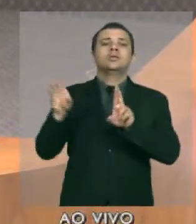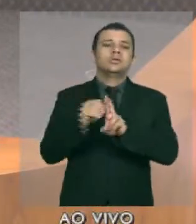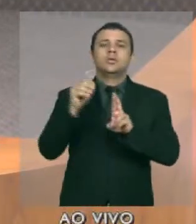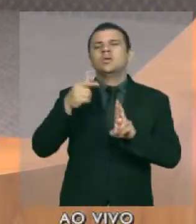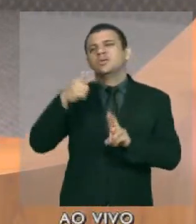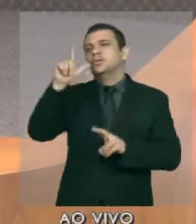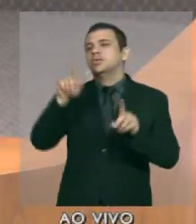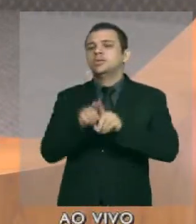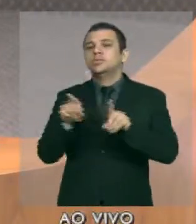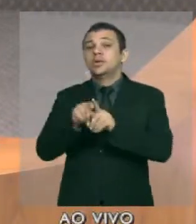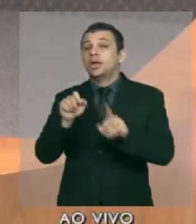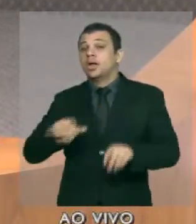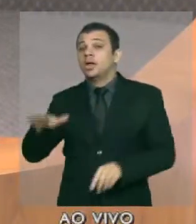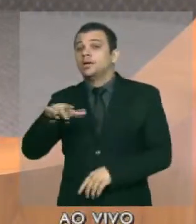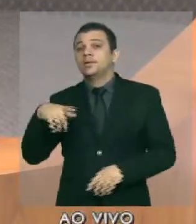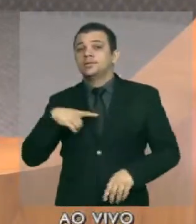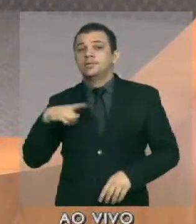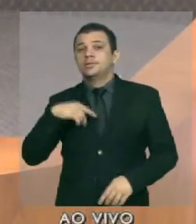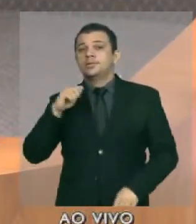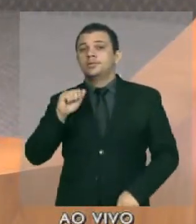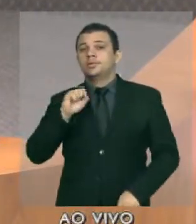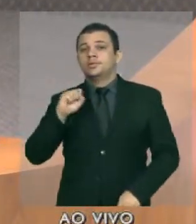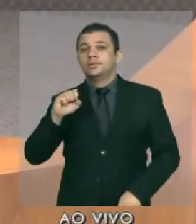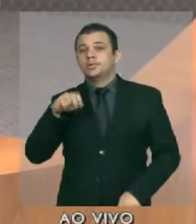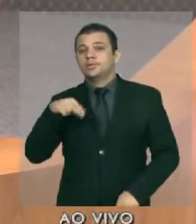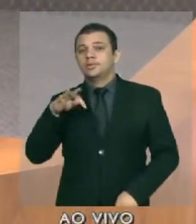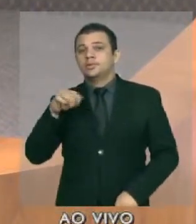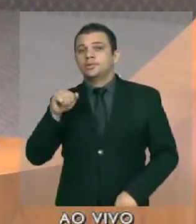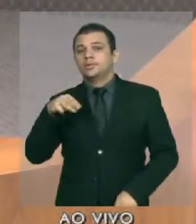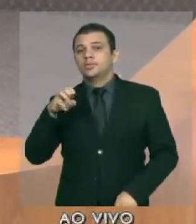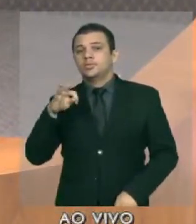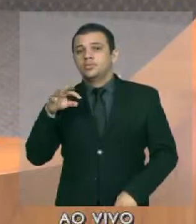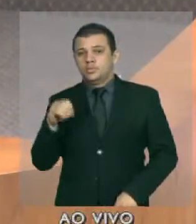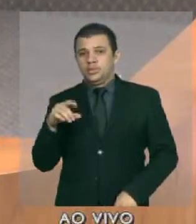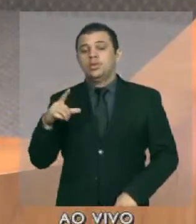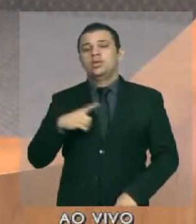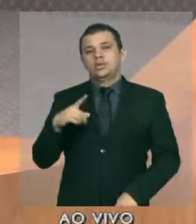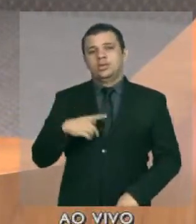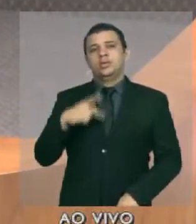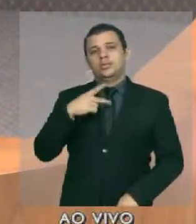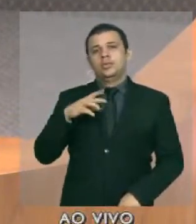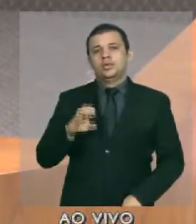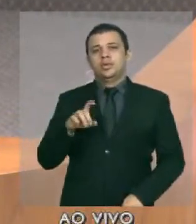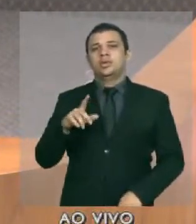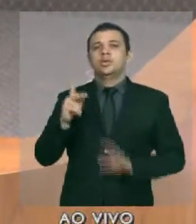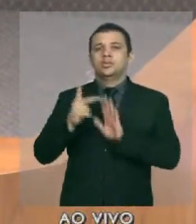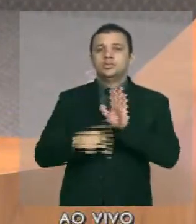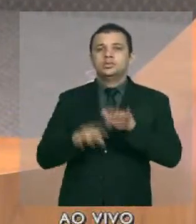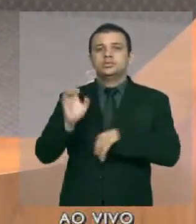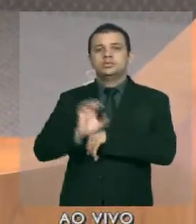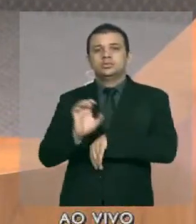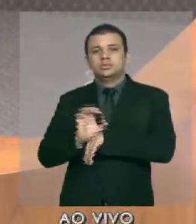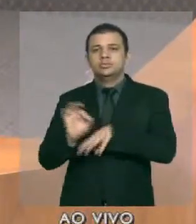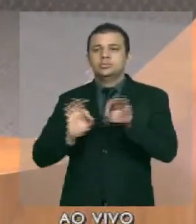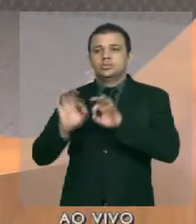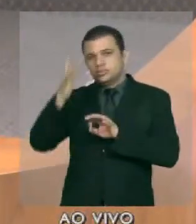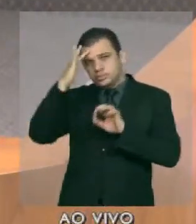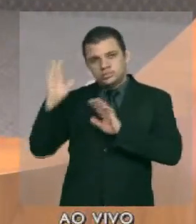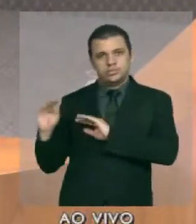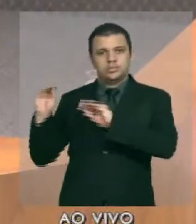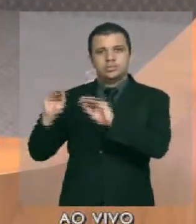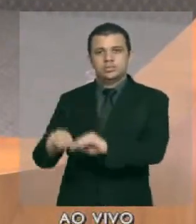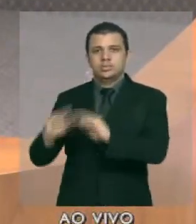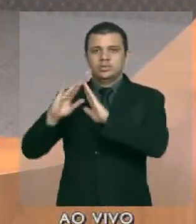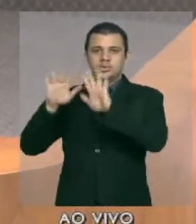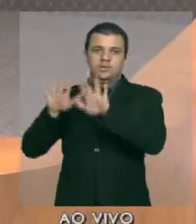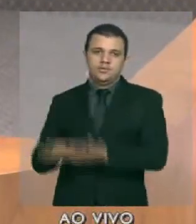de assentamento em um bege de Campo Tem pe que um projeto Estaduais de assentamento então nós conseguimos identificar naquela naquela